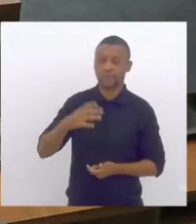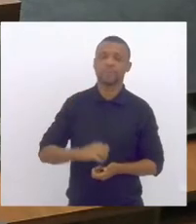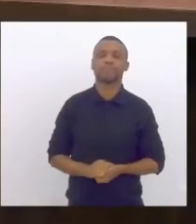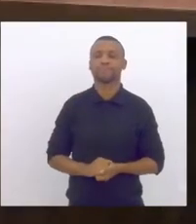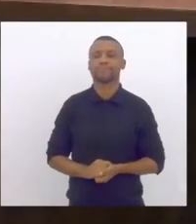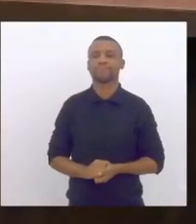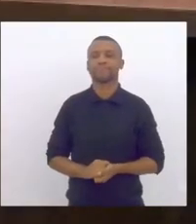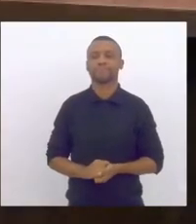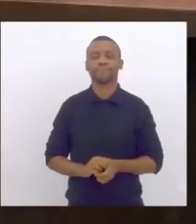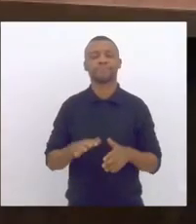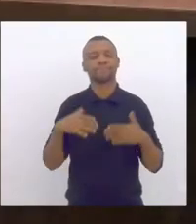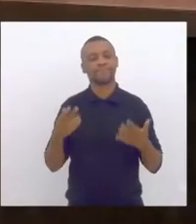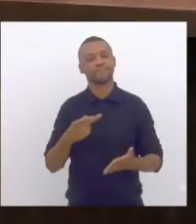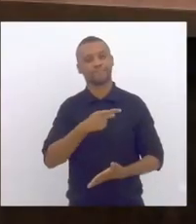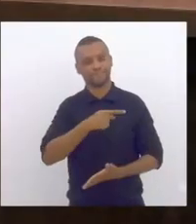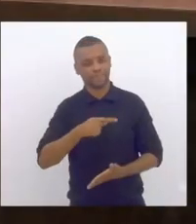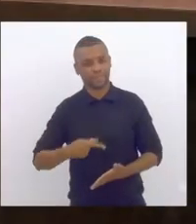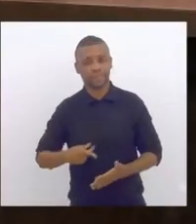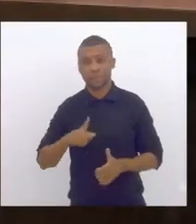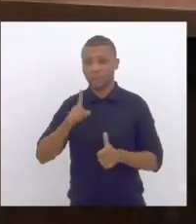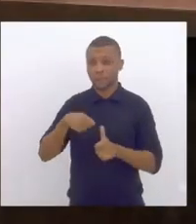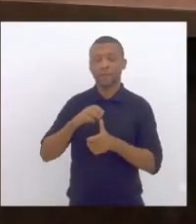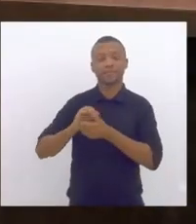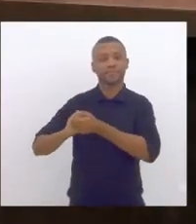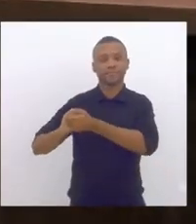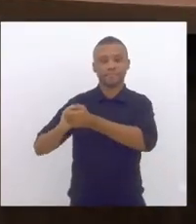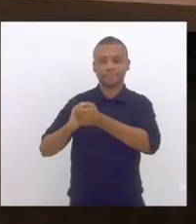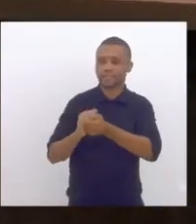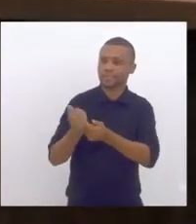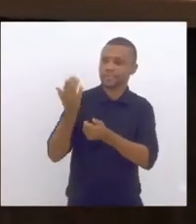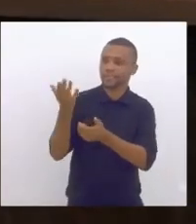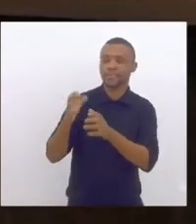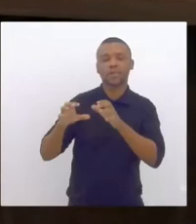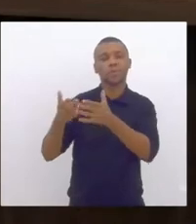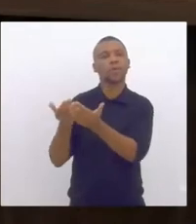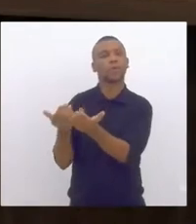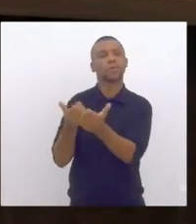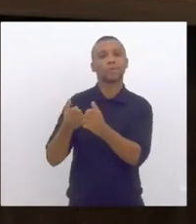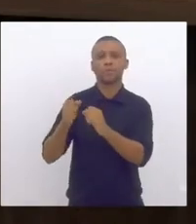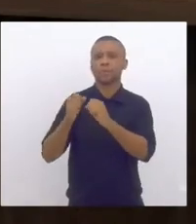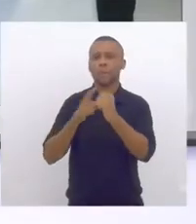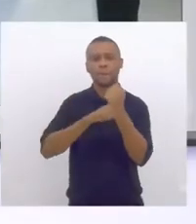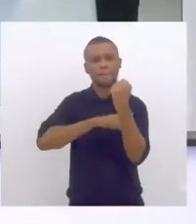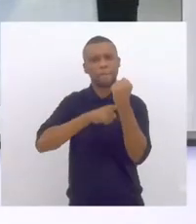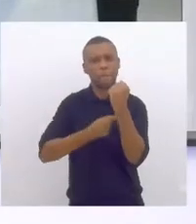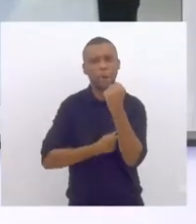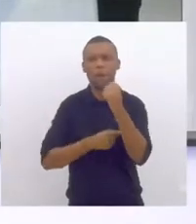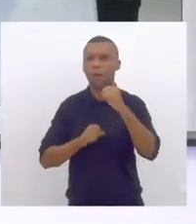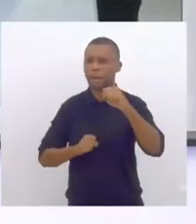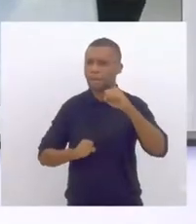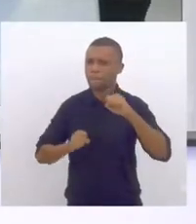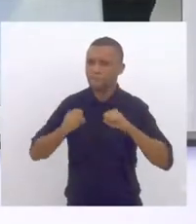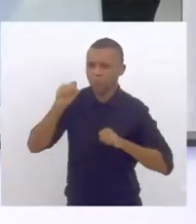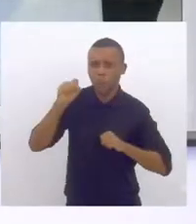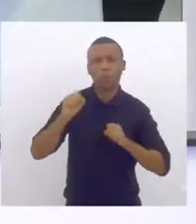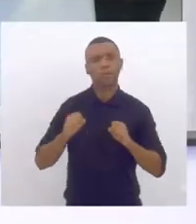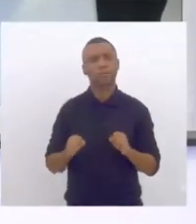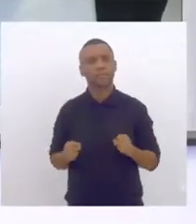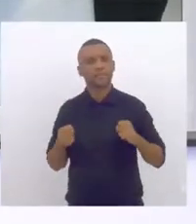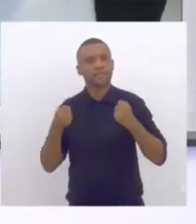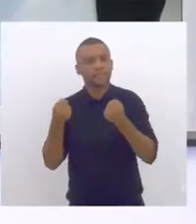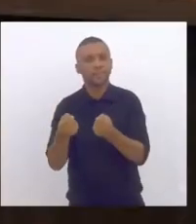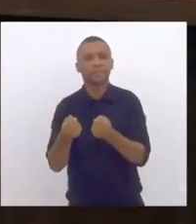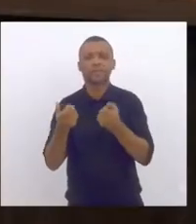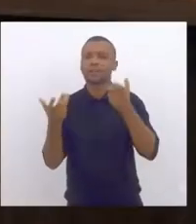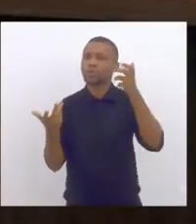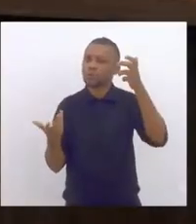Senhora Presidenta, primeiro saudar essa juventude guerreira em defesa aí do bom